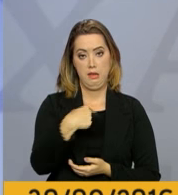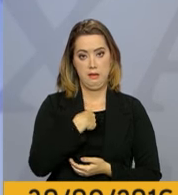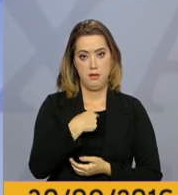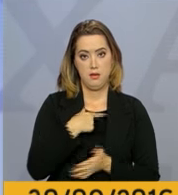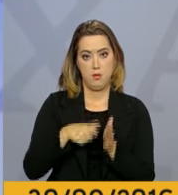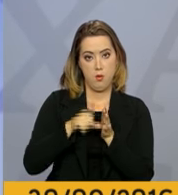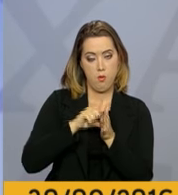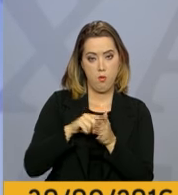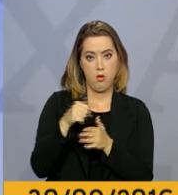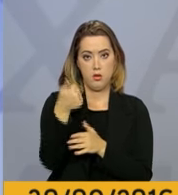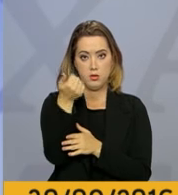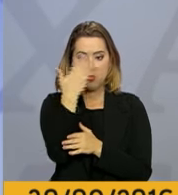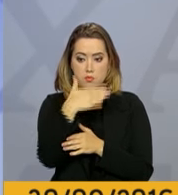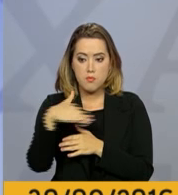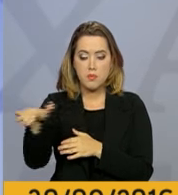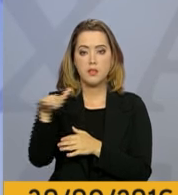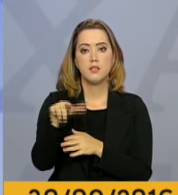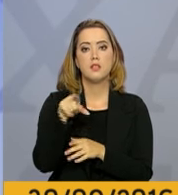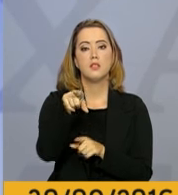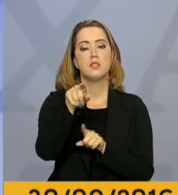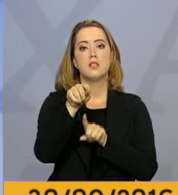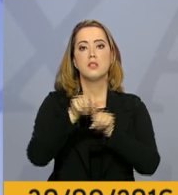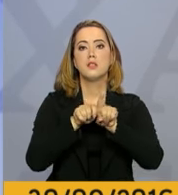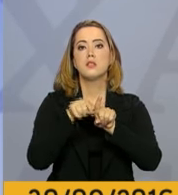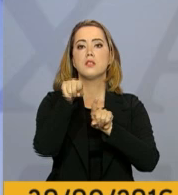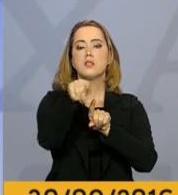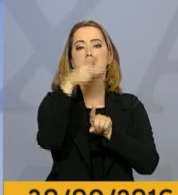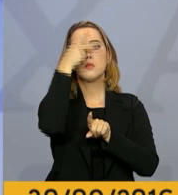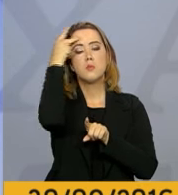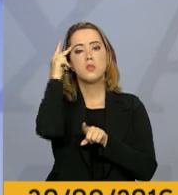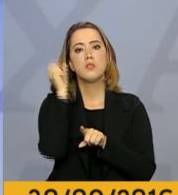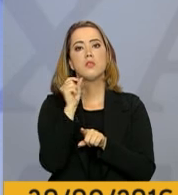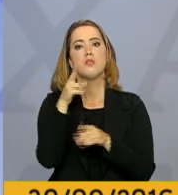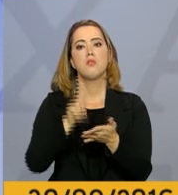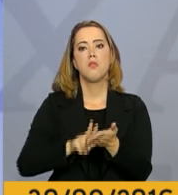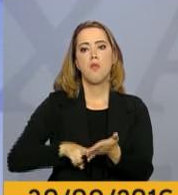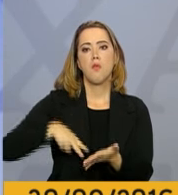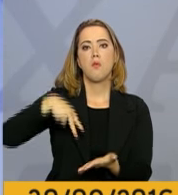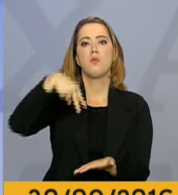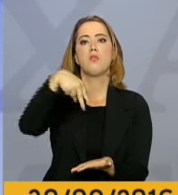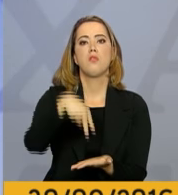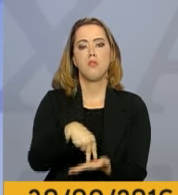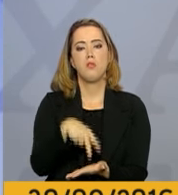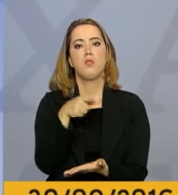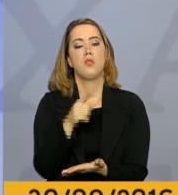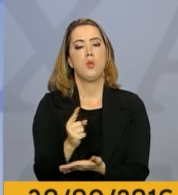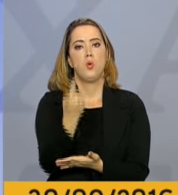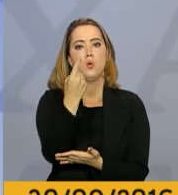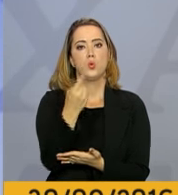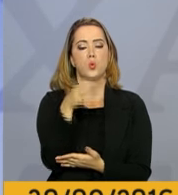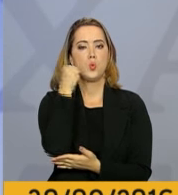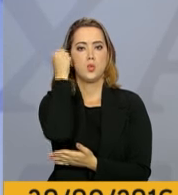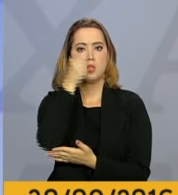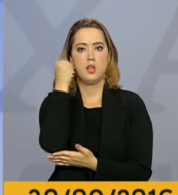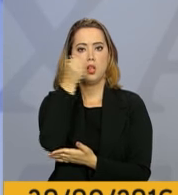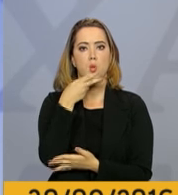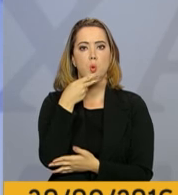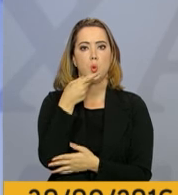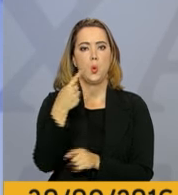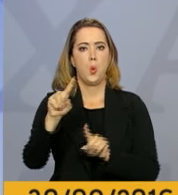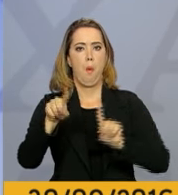interinato quando um ilustre jovem senador foi à tribuna para denunciar o nosso governo, dizer que nós